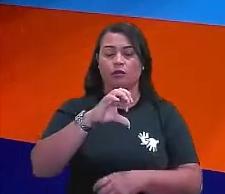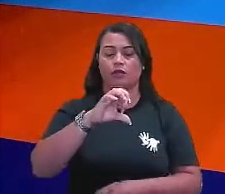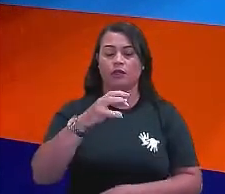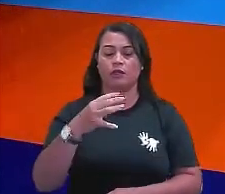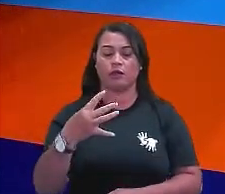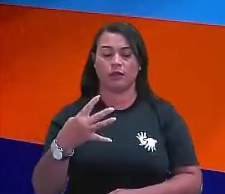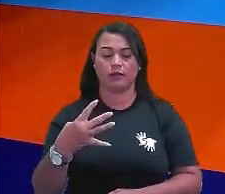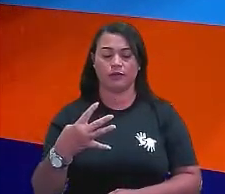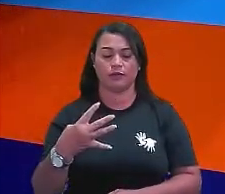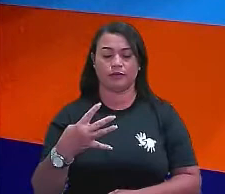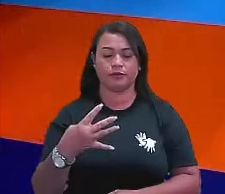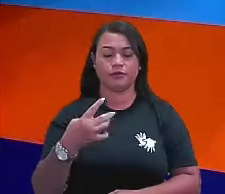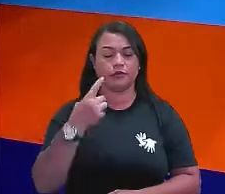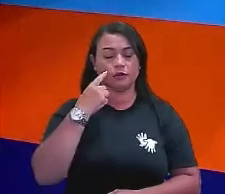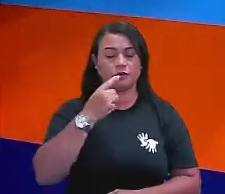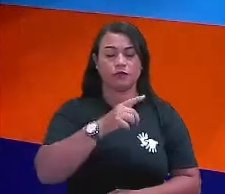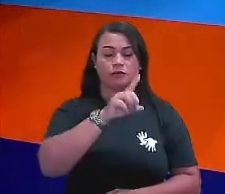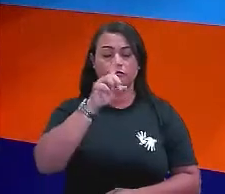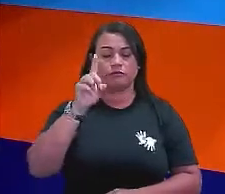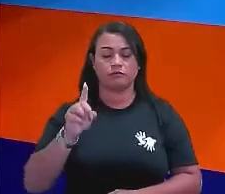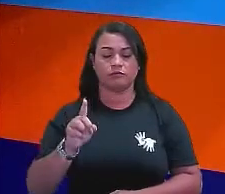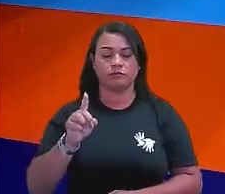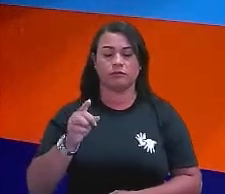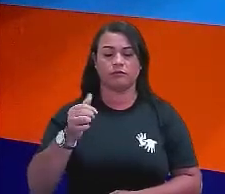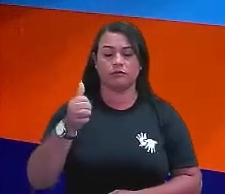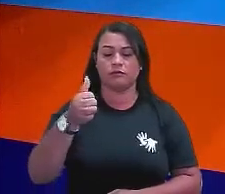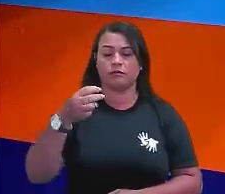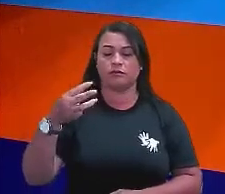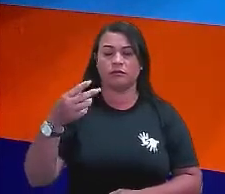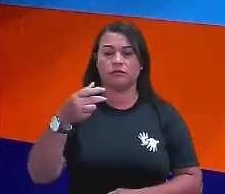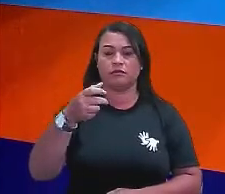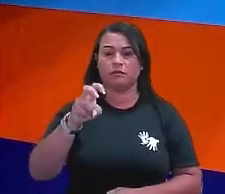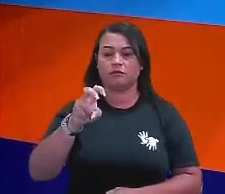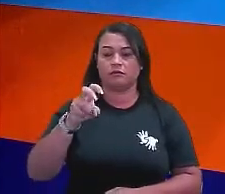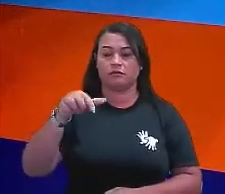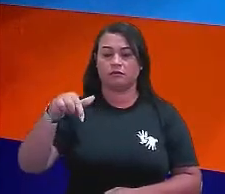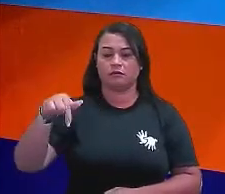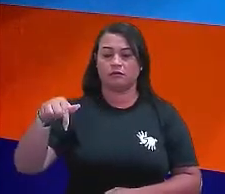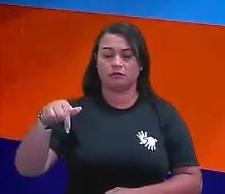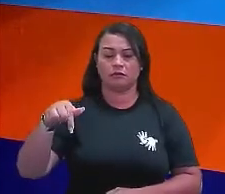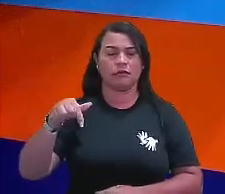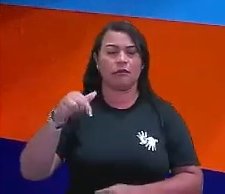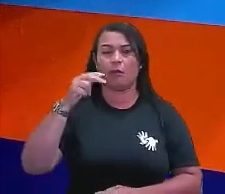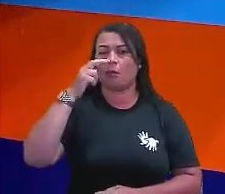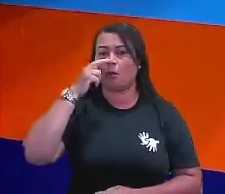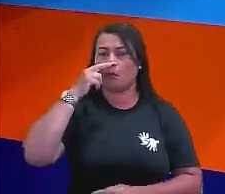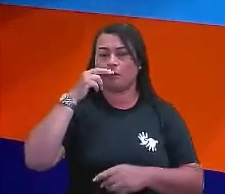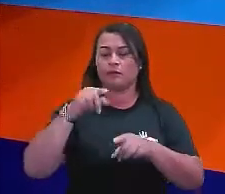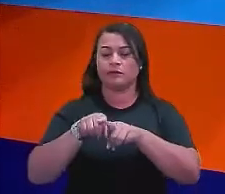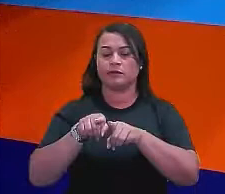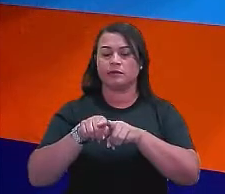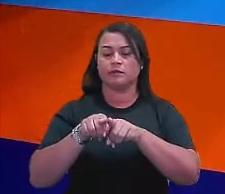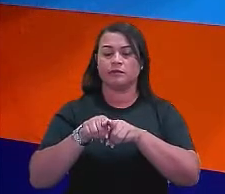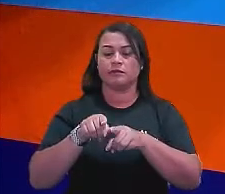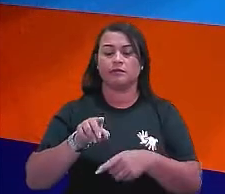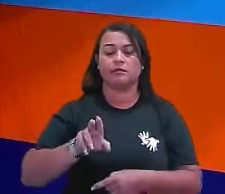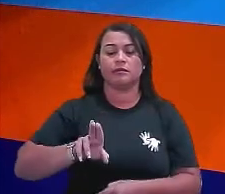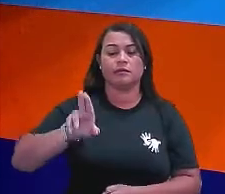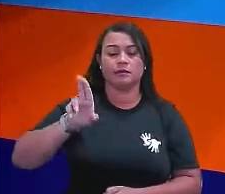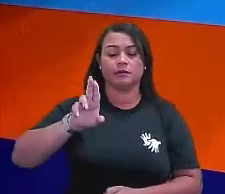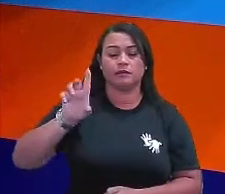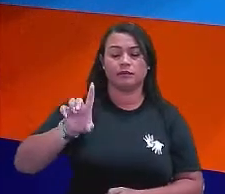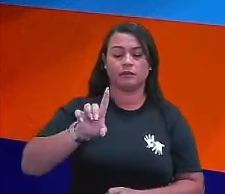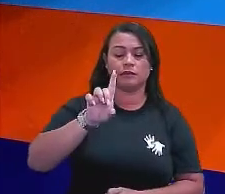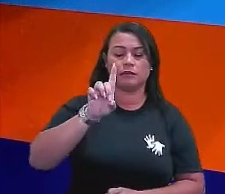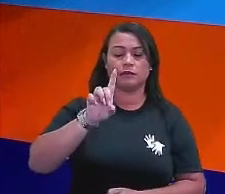94. Eu vou para a seguinte. 13 mais 57. Vou fazer a unidade e depois a dezena.